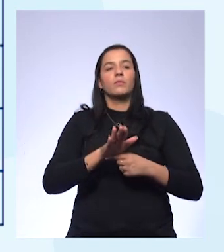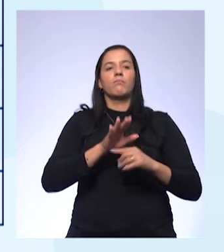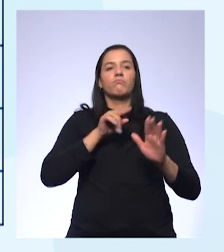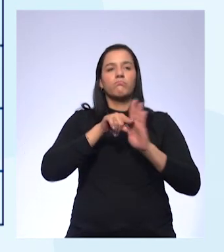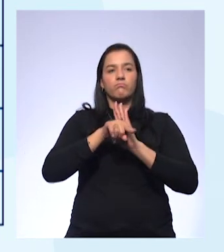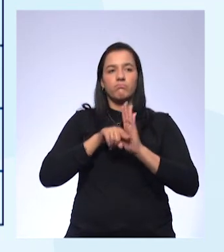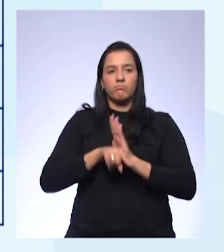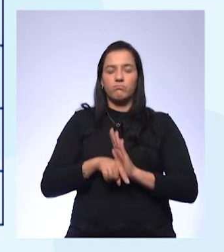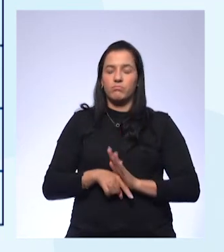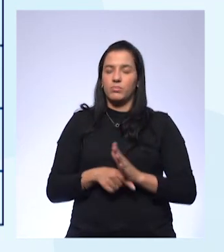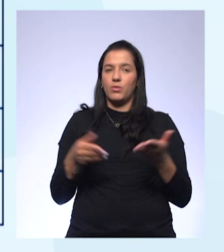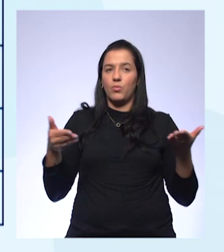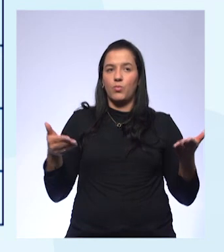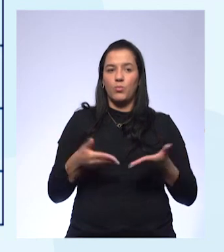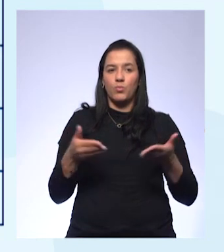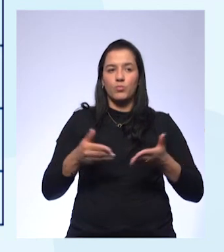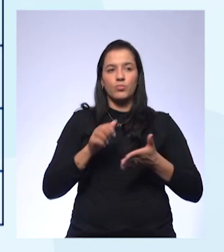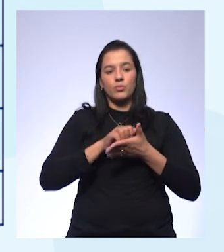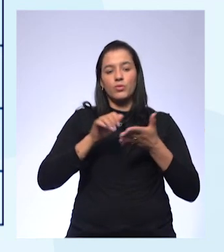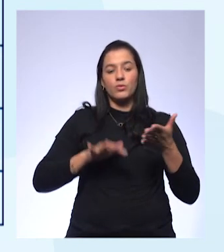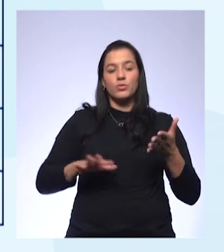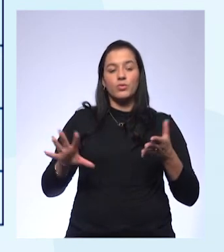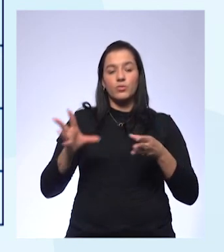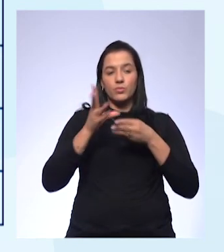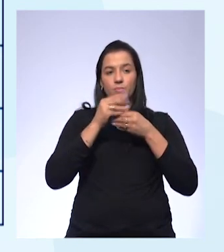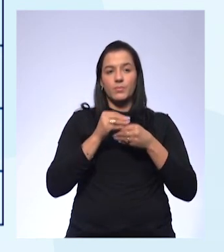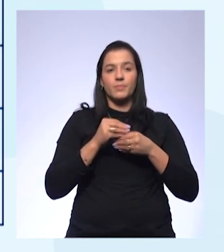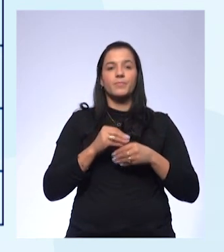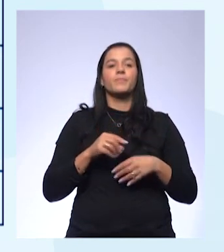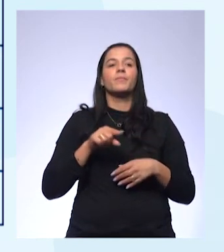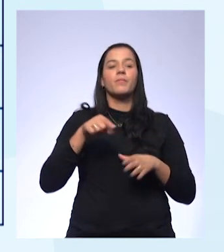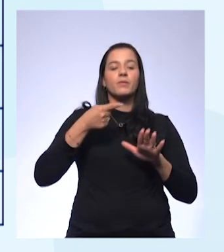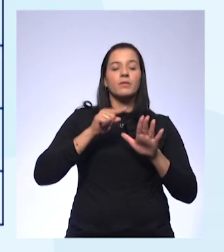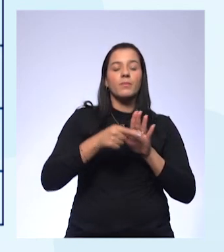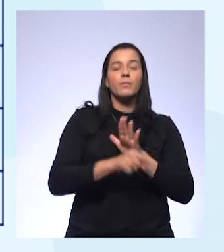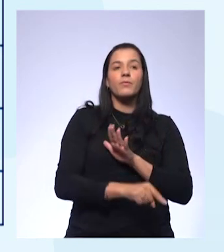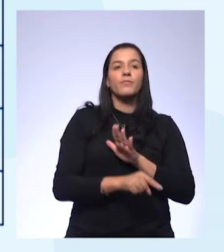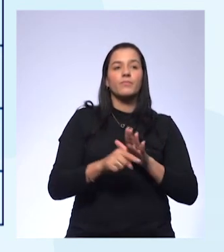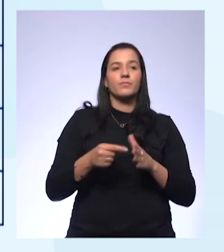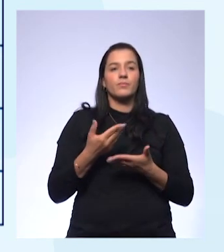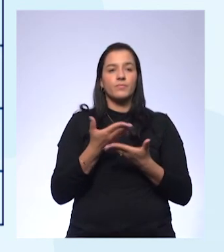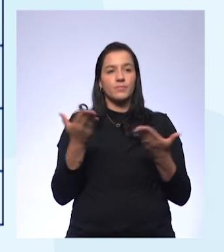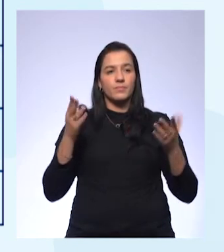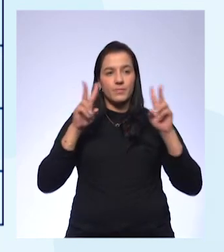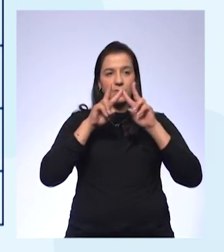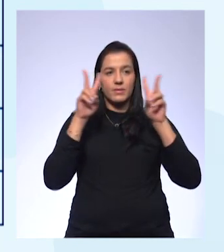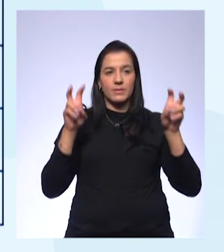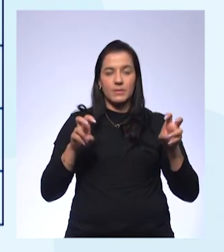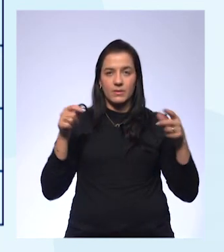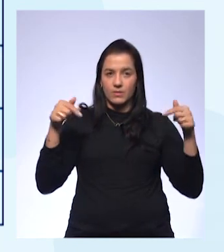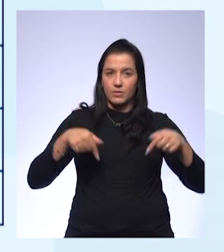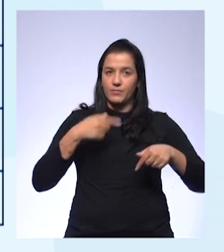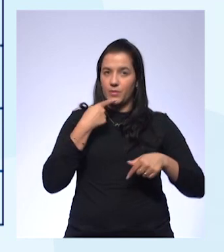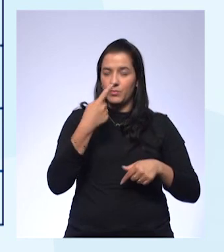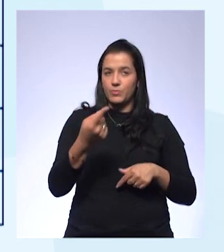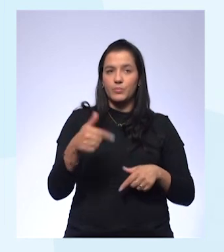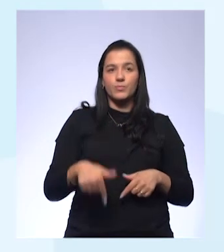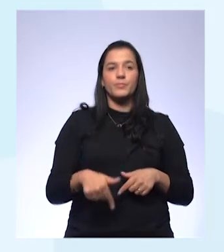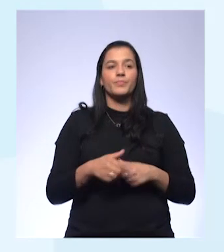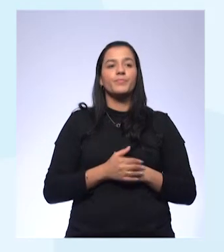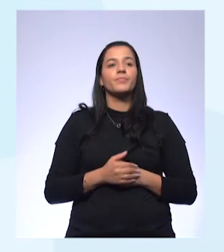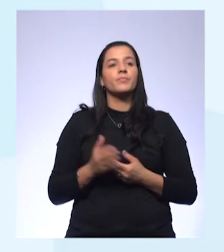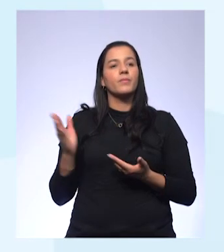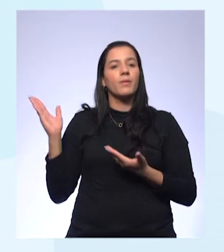esta tarefa, esta atividade complementar, para vocês se aprofundarem neste assunto que tratamos hoje.